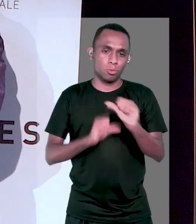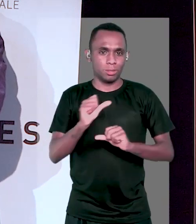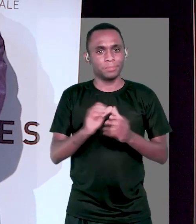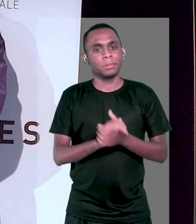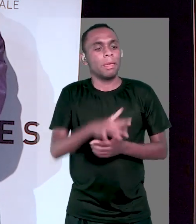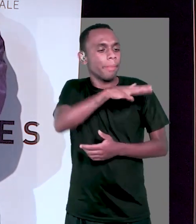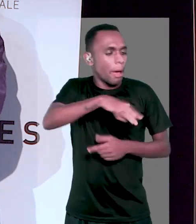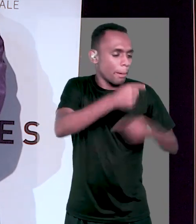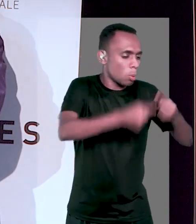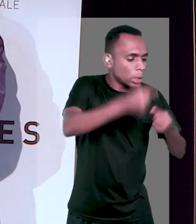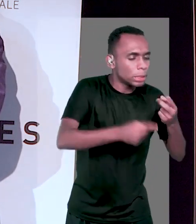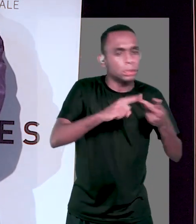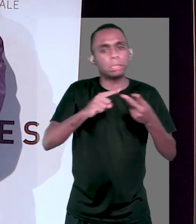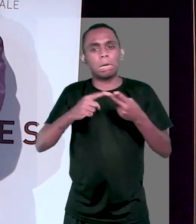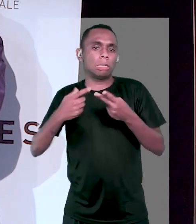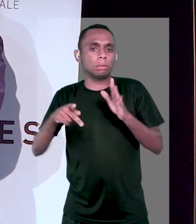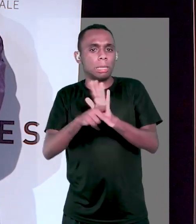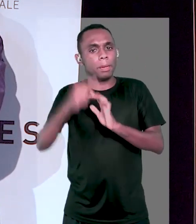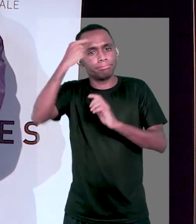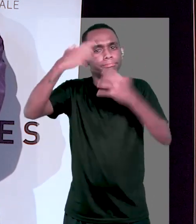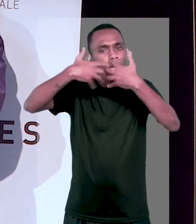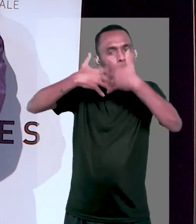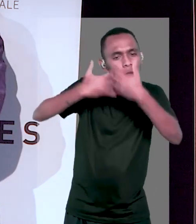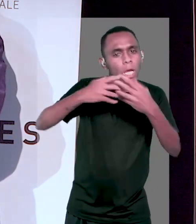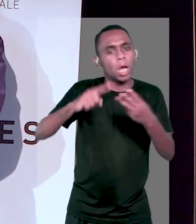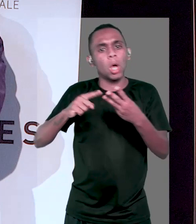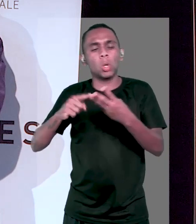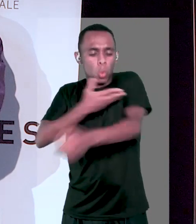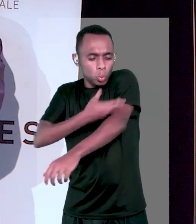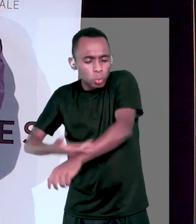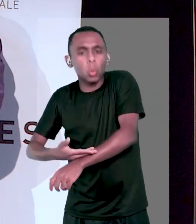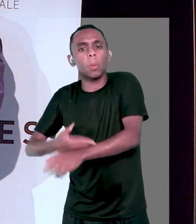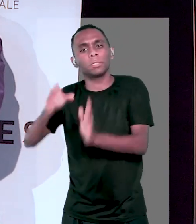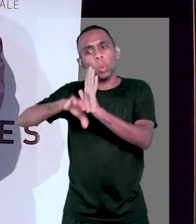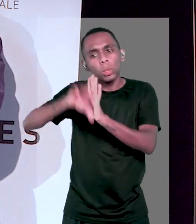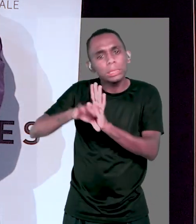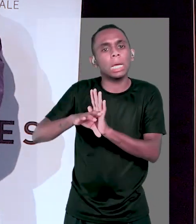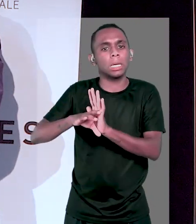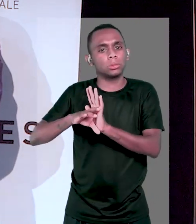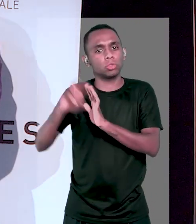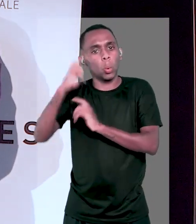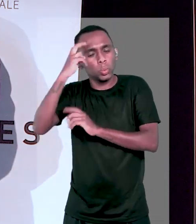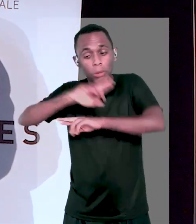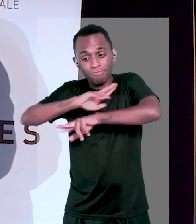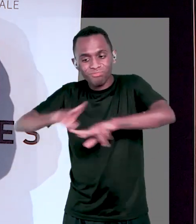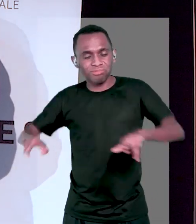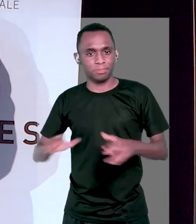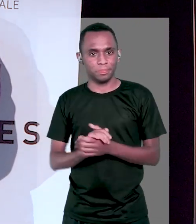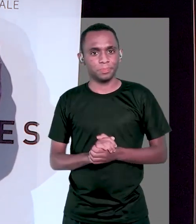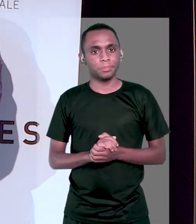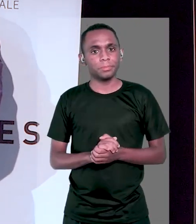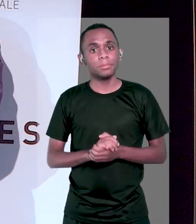crítica a ideia de crise, se dá no interior de um mesmo processo. Um diálogo entre as partes